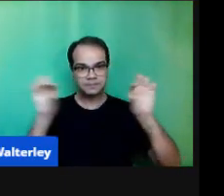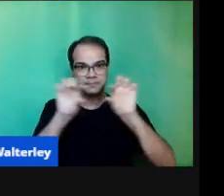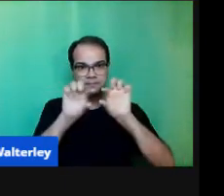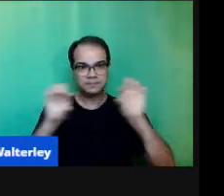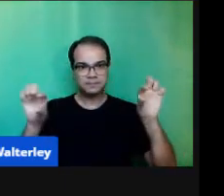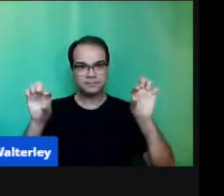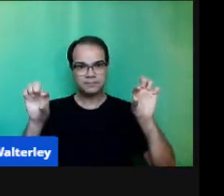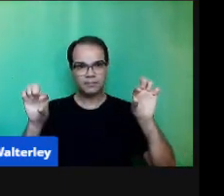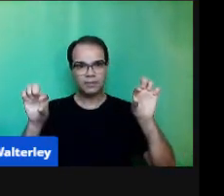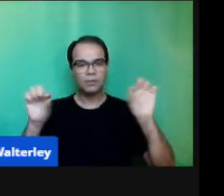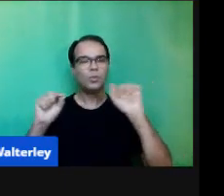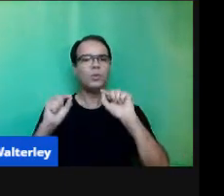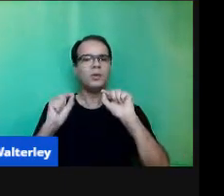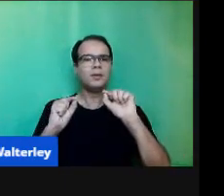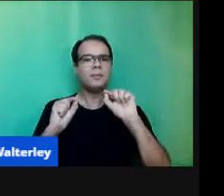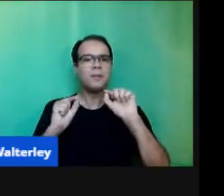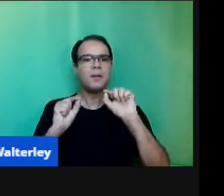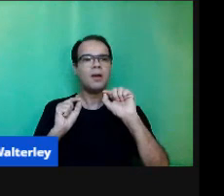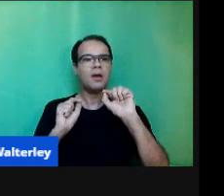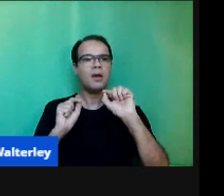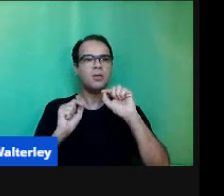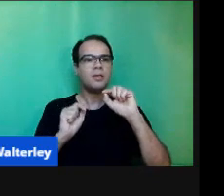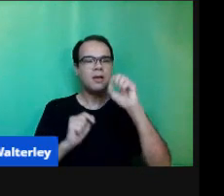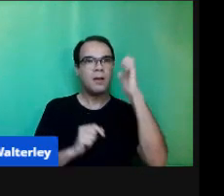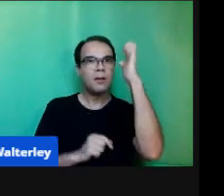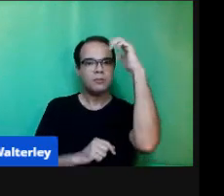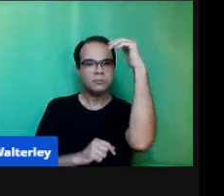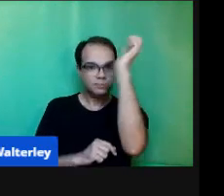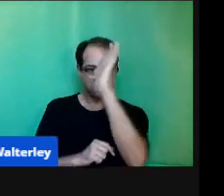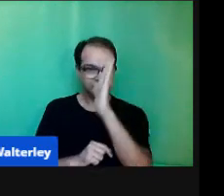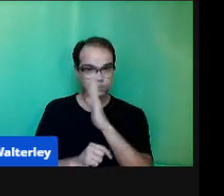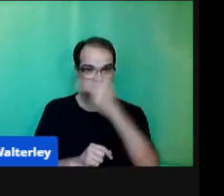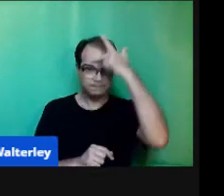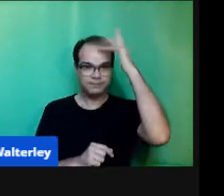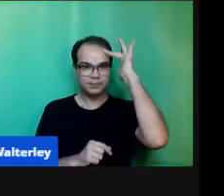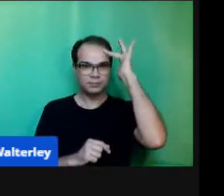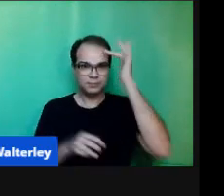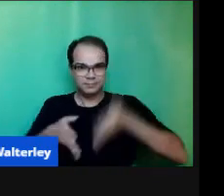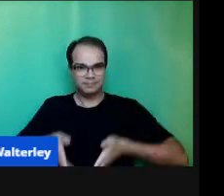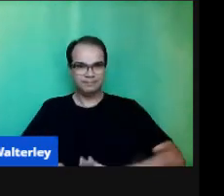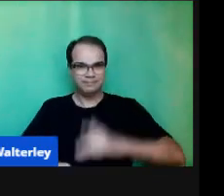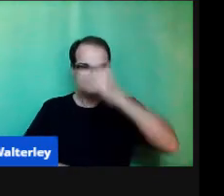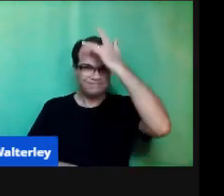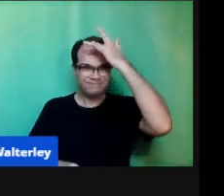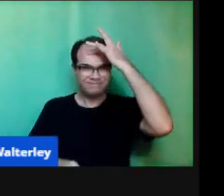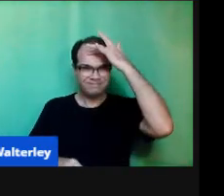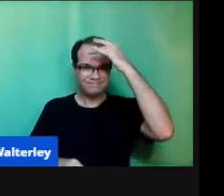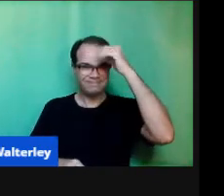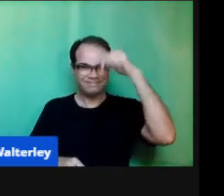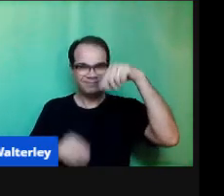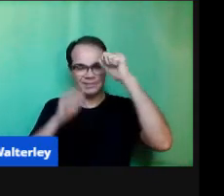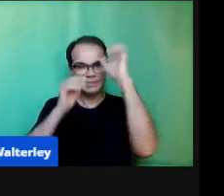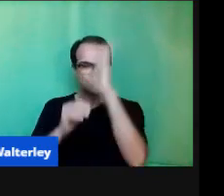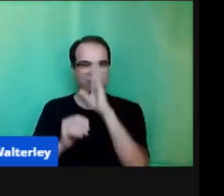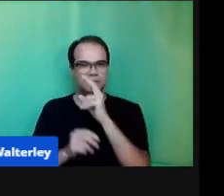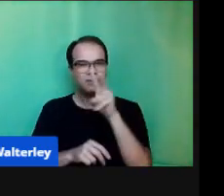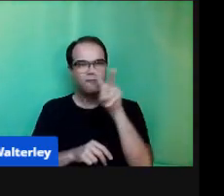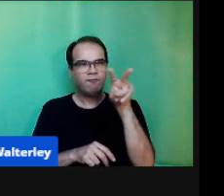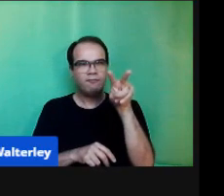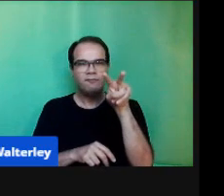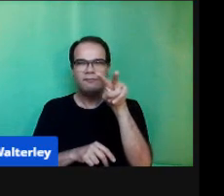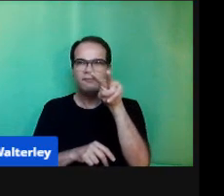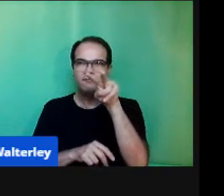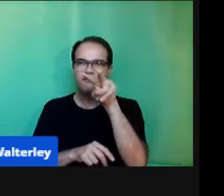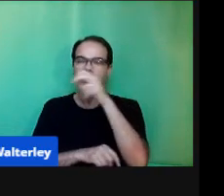é o olhar. Ele olhou, ele viu, ele fez. Então, essa é uma característica que não é só do